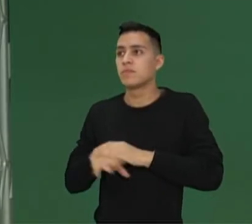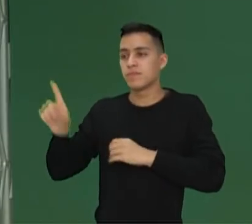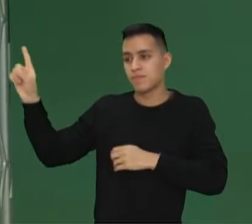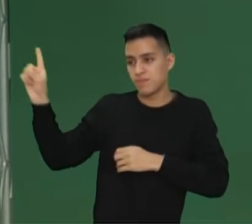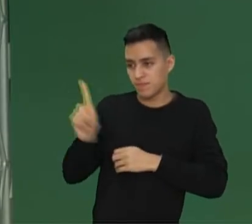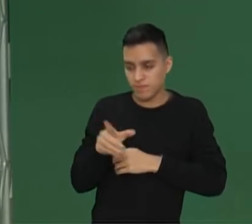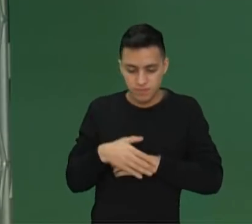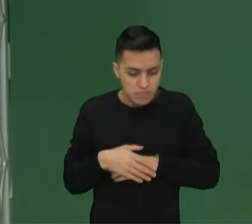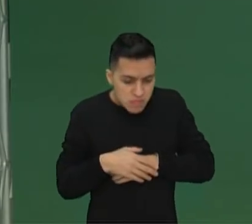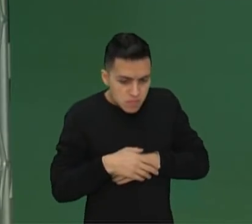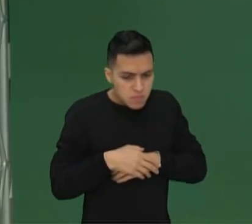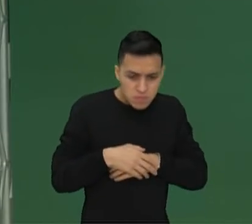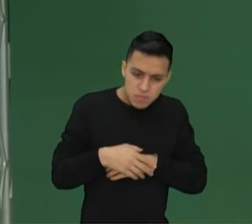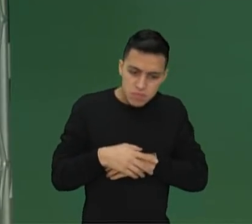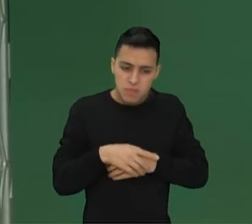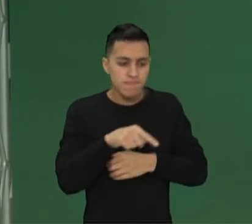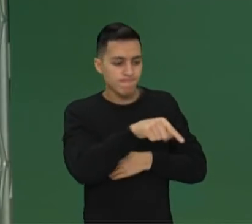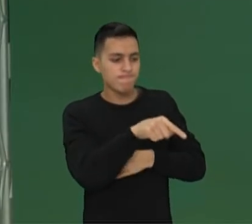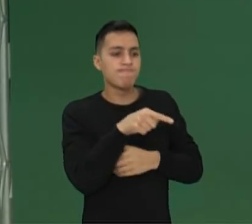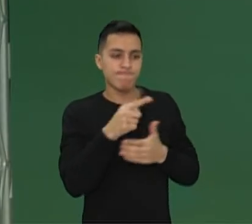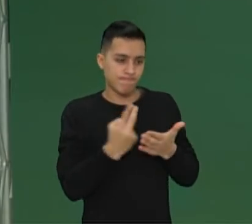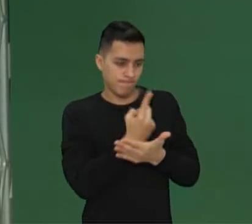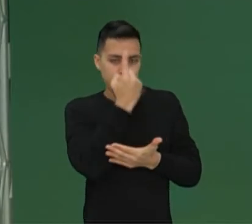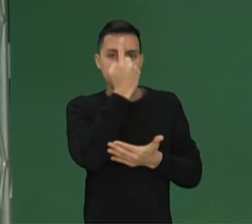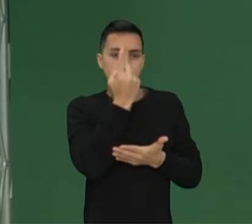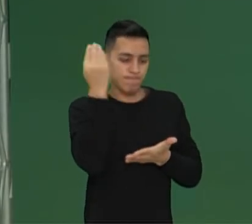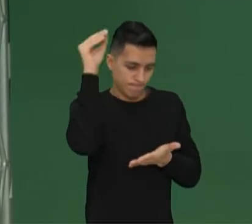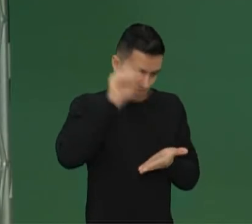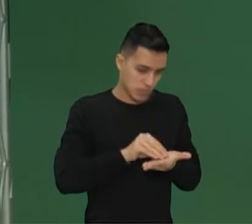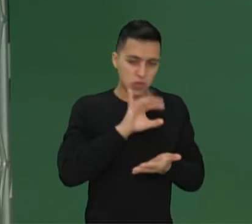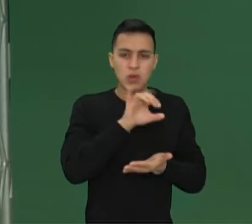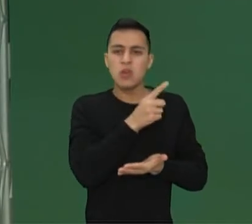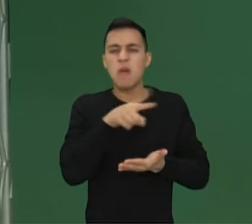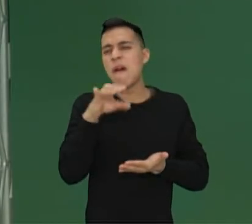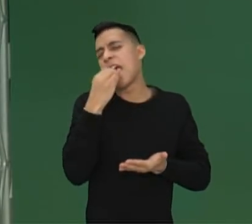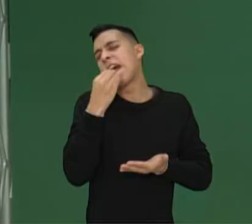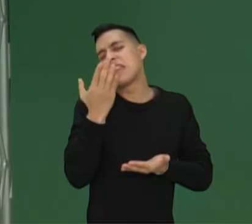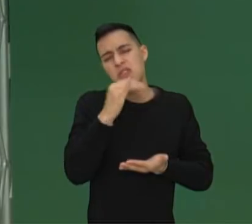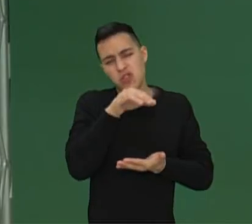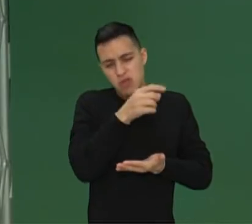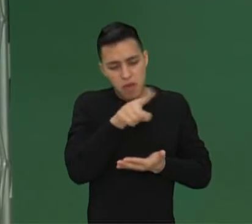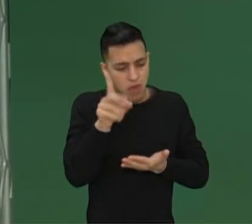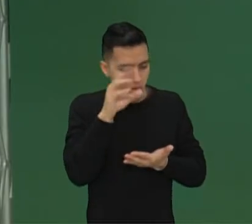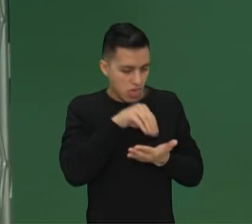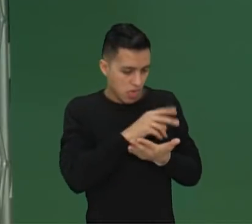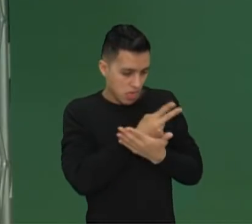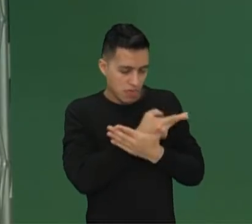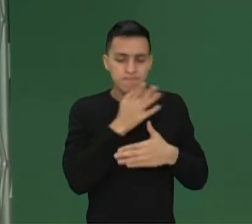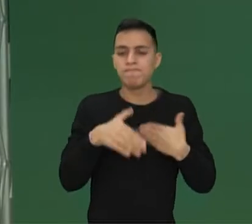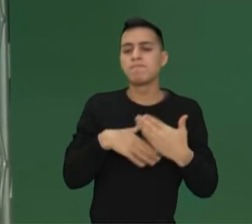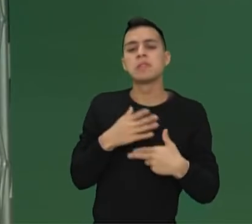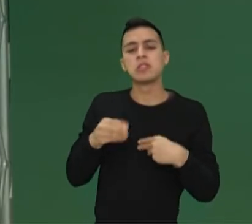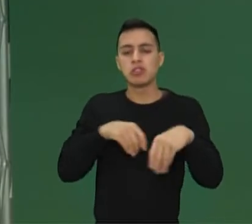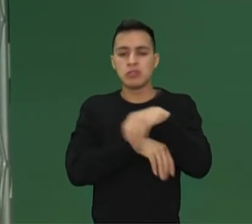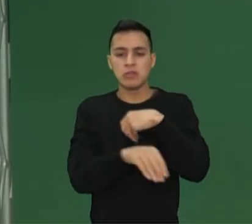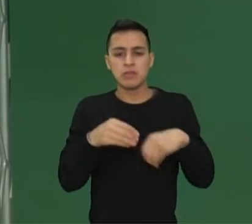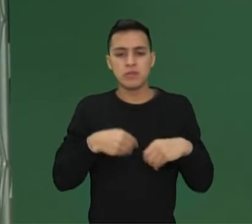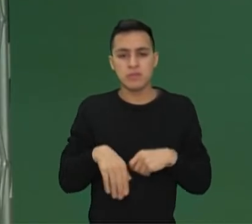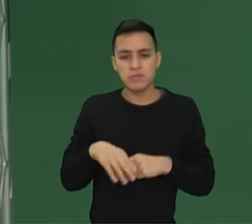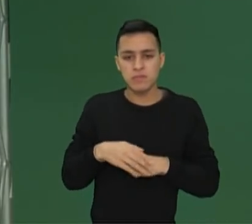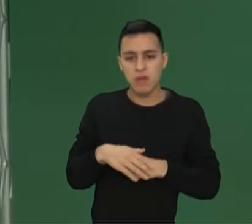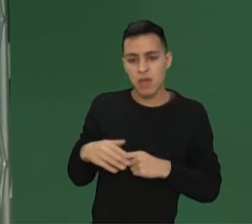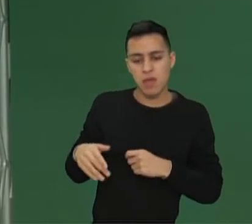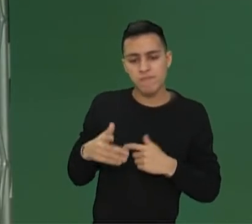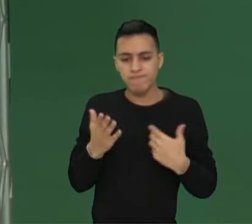árbitro da partida vem e anota, o João, um lance regular. Continua a jogada, fiz mais